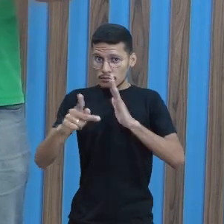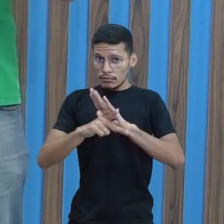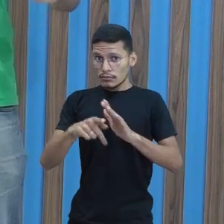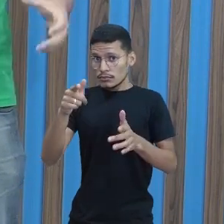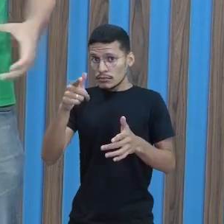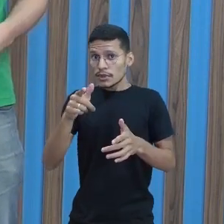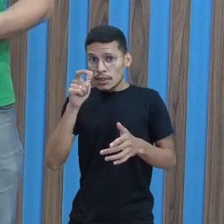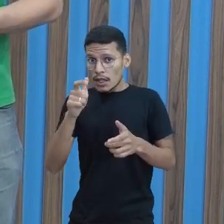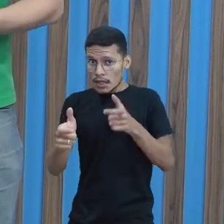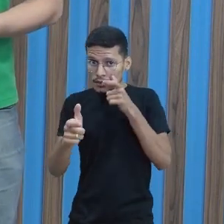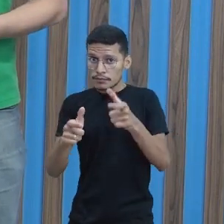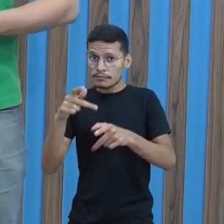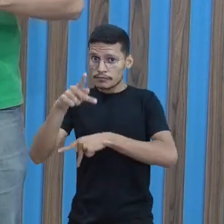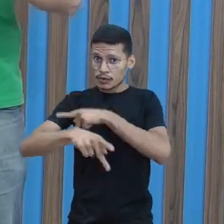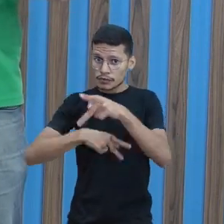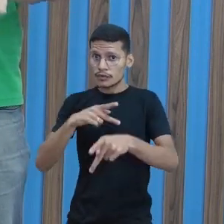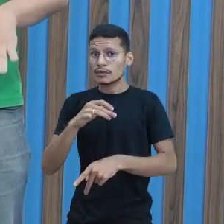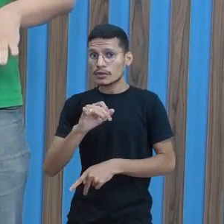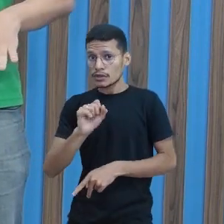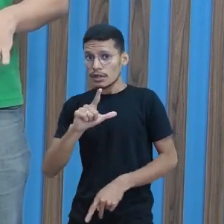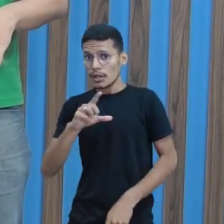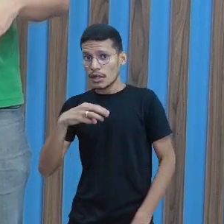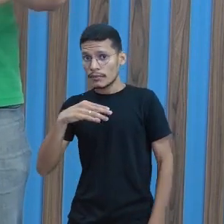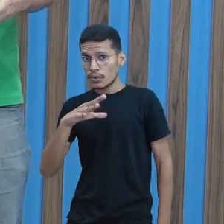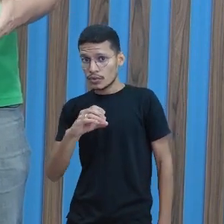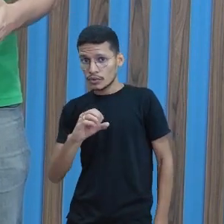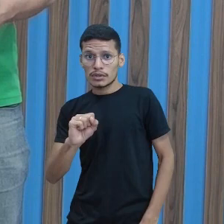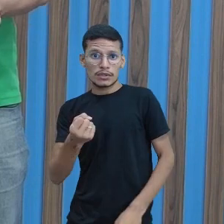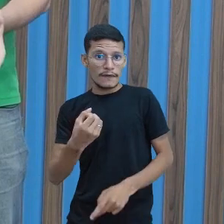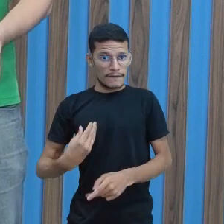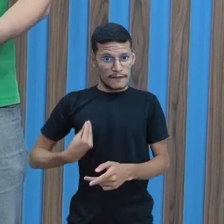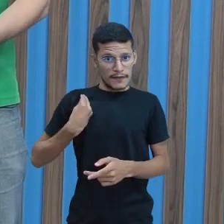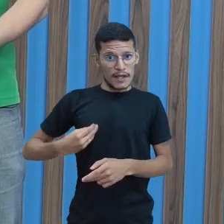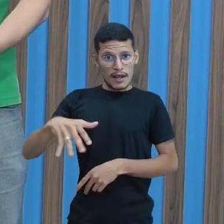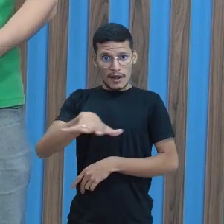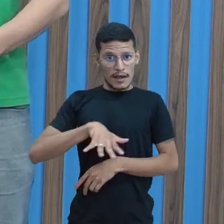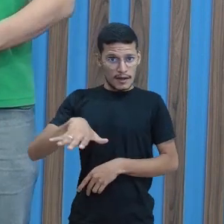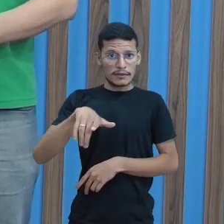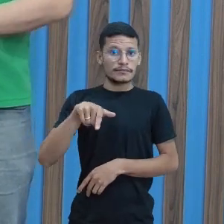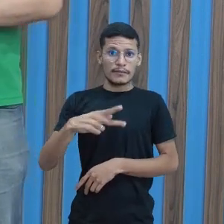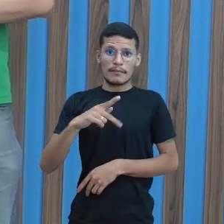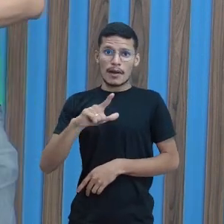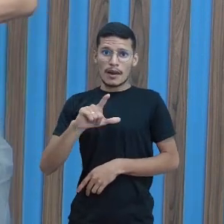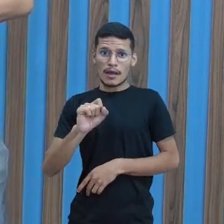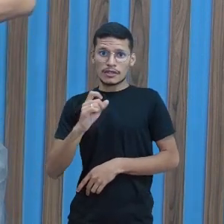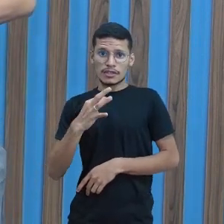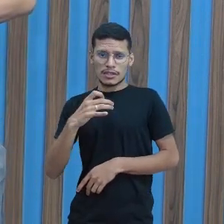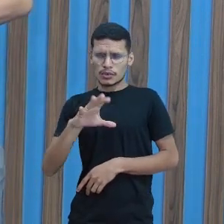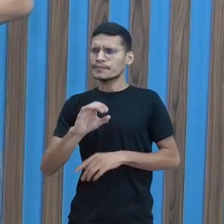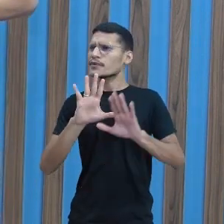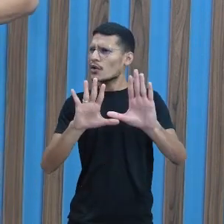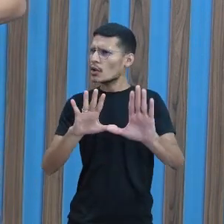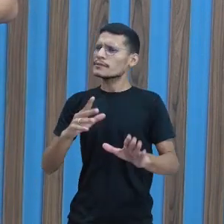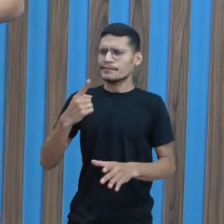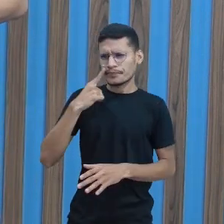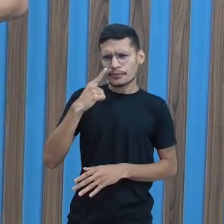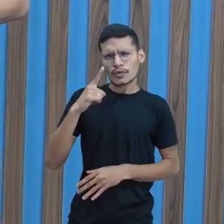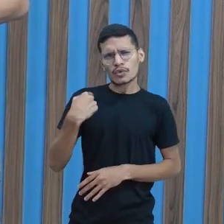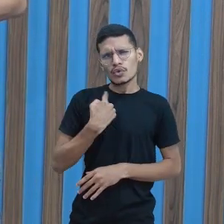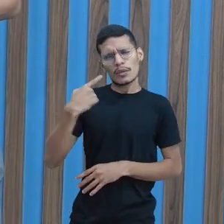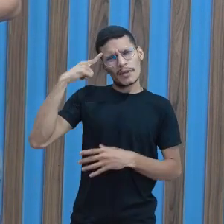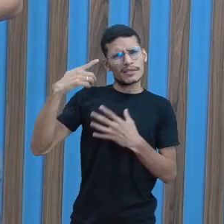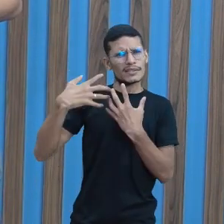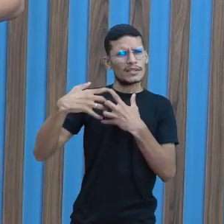dos povos, né, islâmicos que viviam na região, especialmente dos palestinos. Agora, cá para a gente, né, a gente pensando